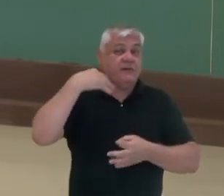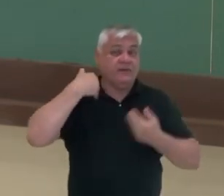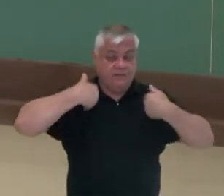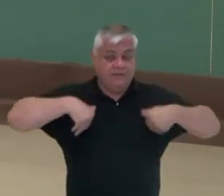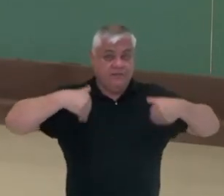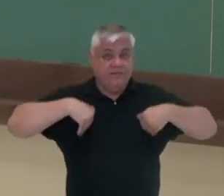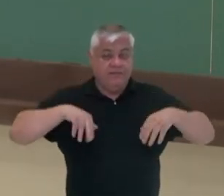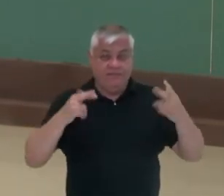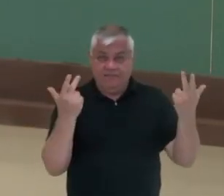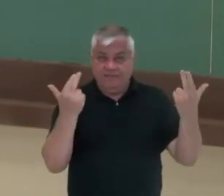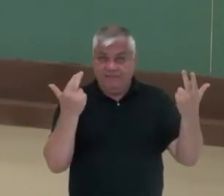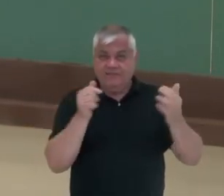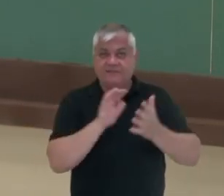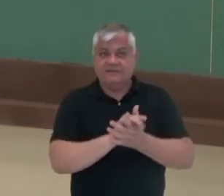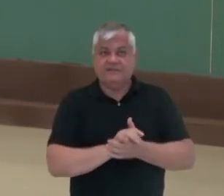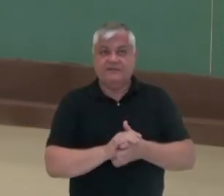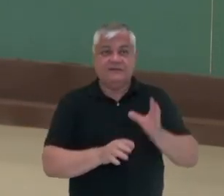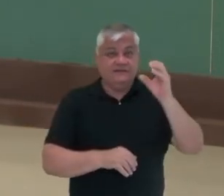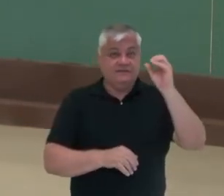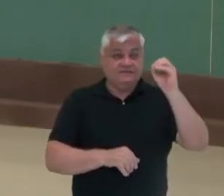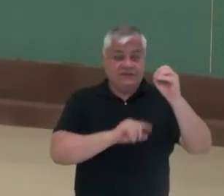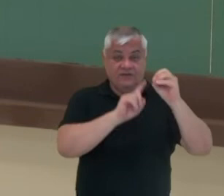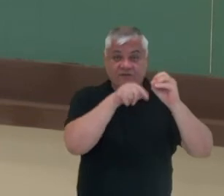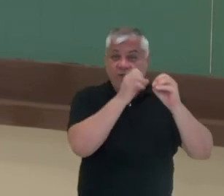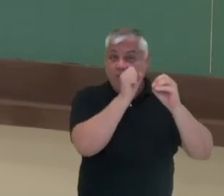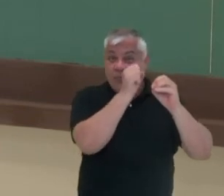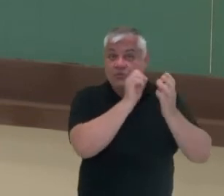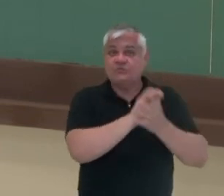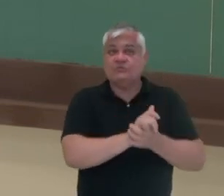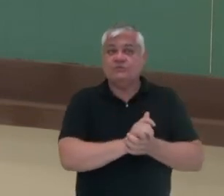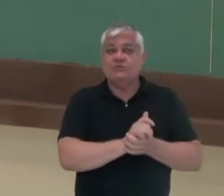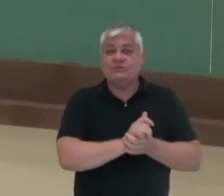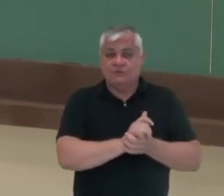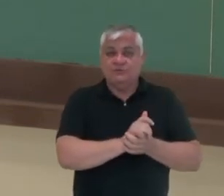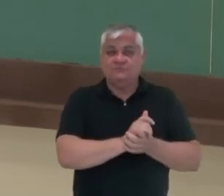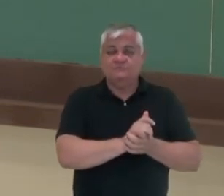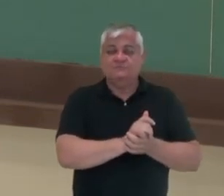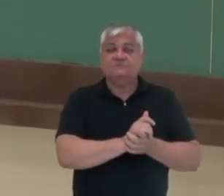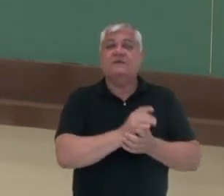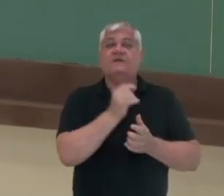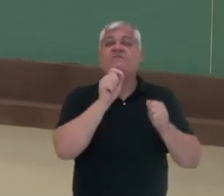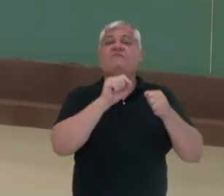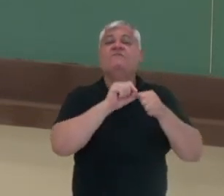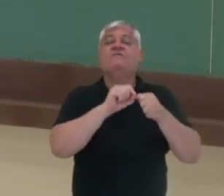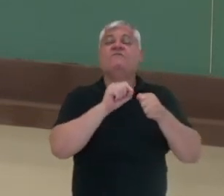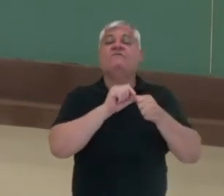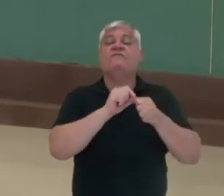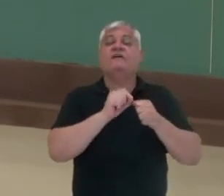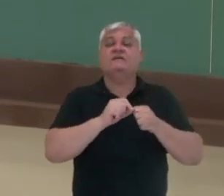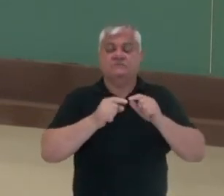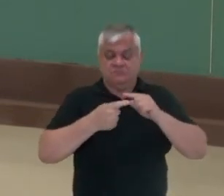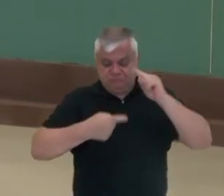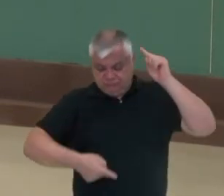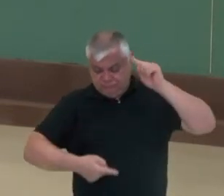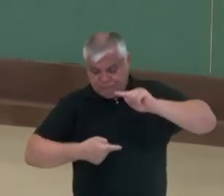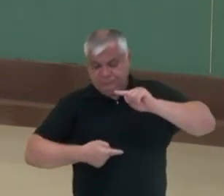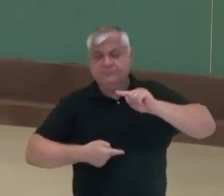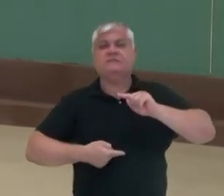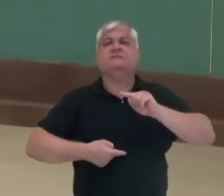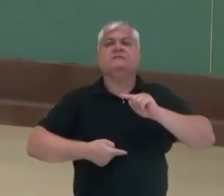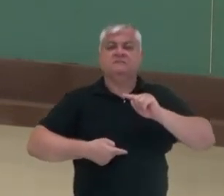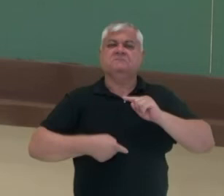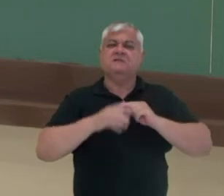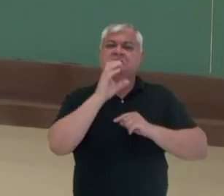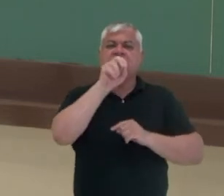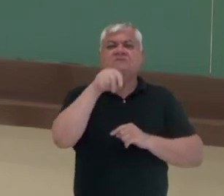Então, para 0,8 metros de tecido, eu faço uma camiseta de 50 centímetros,